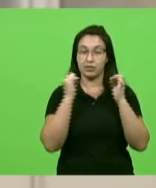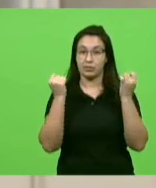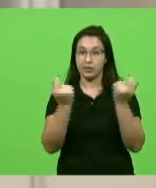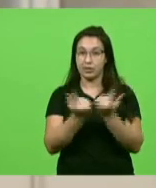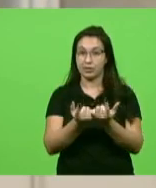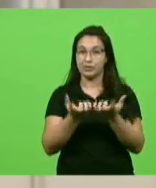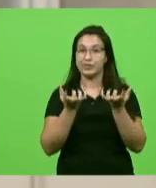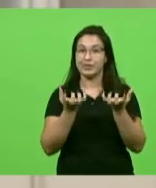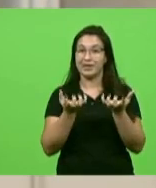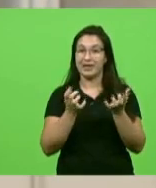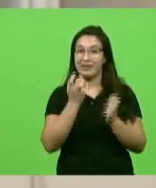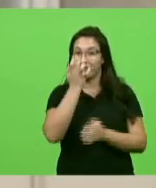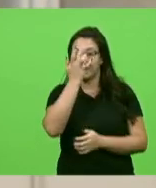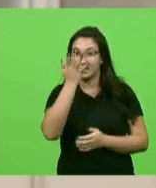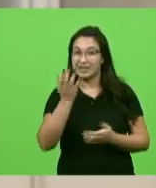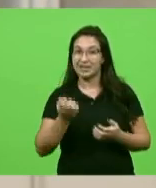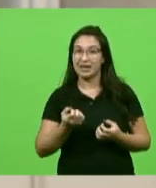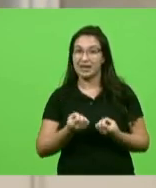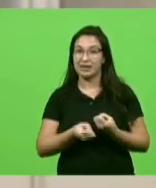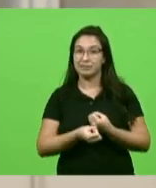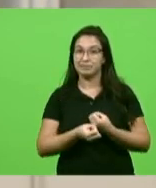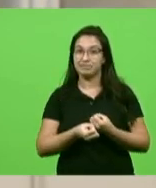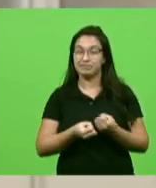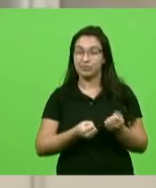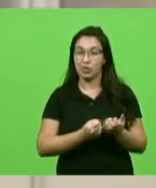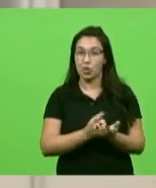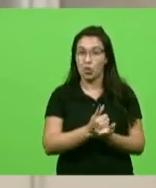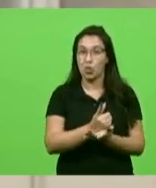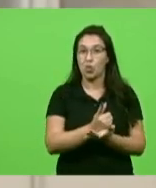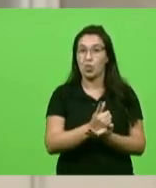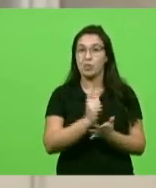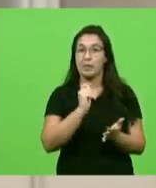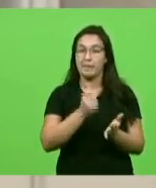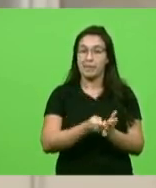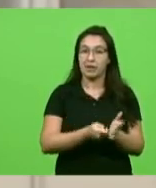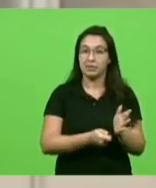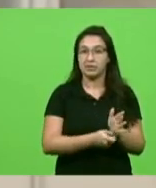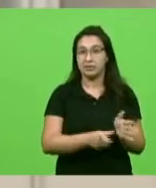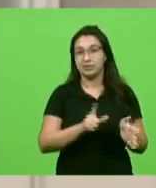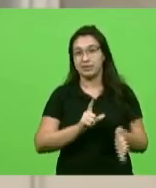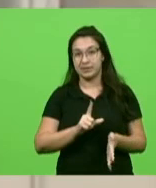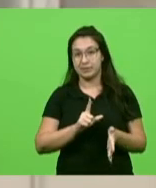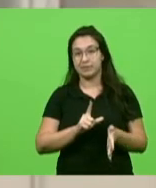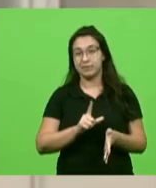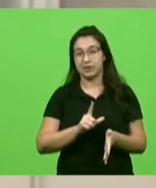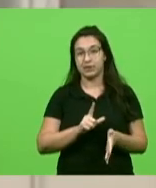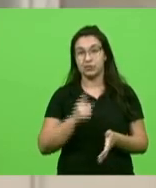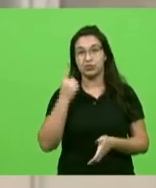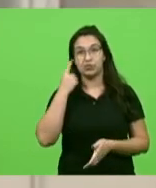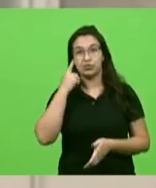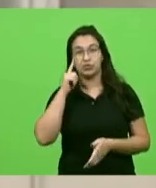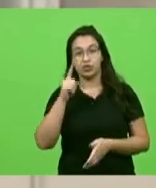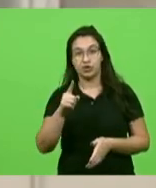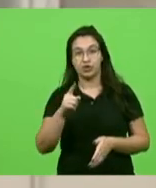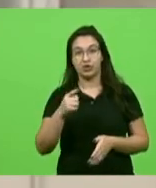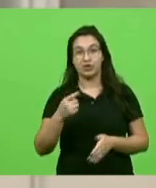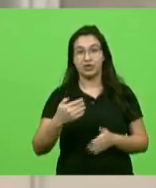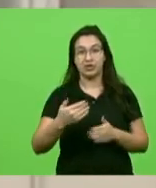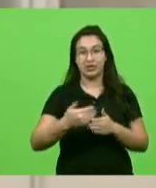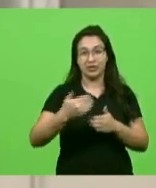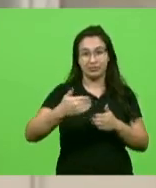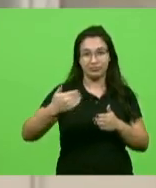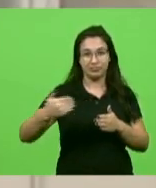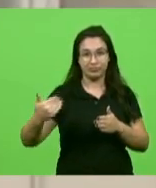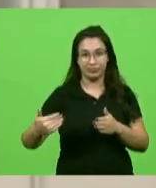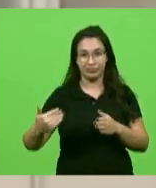a dispensa de garantias em contratação mediante o pagamento antecipado nos dias anteriores